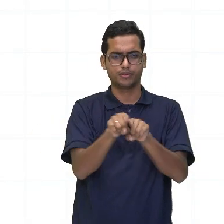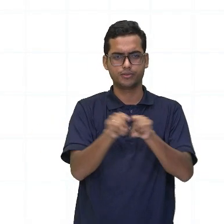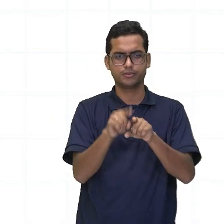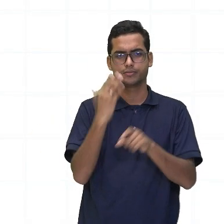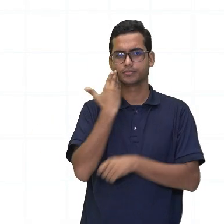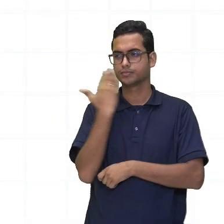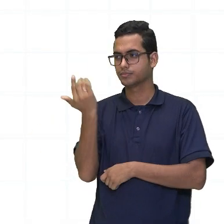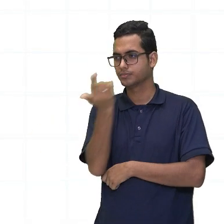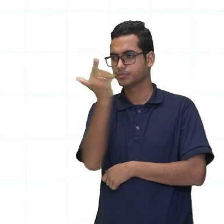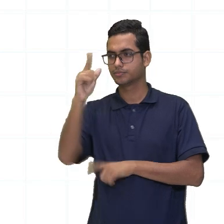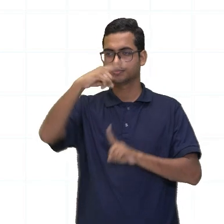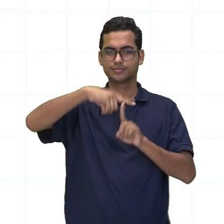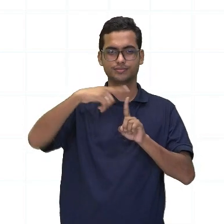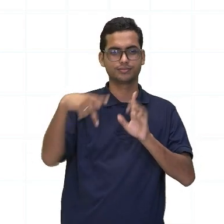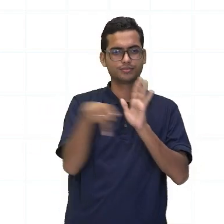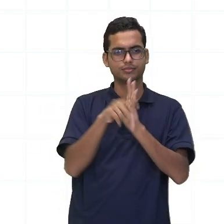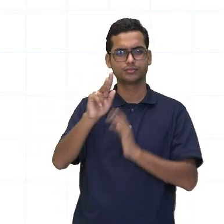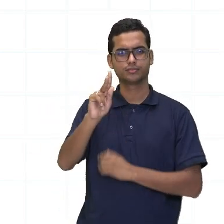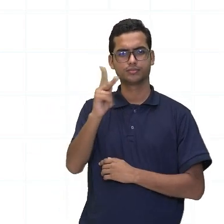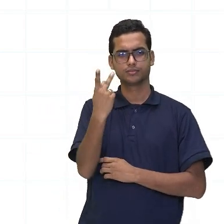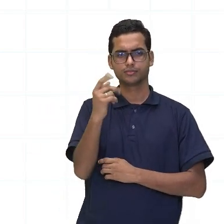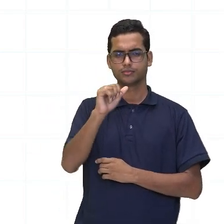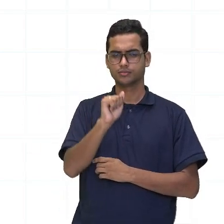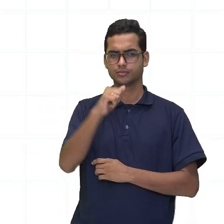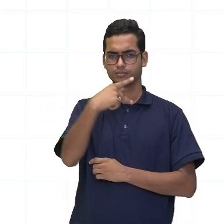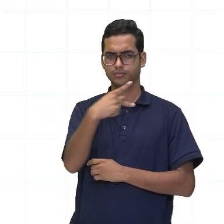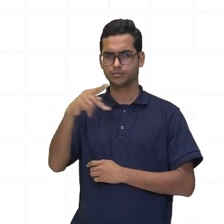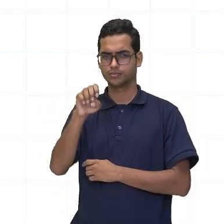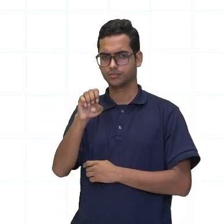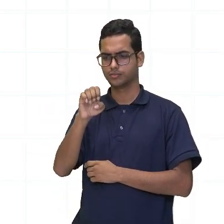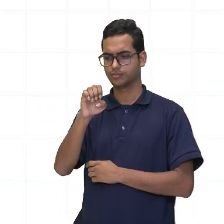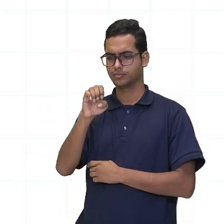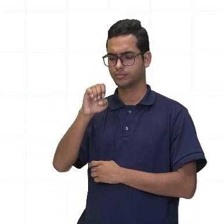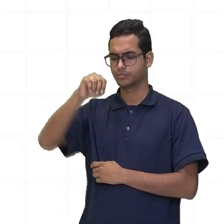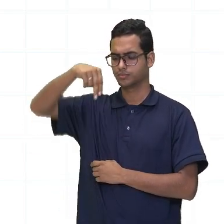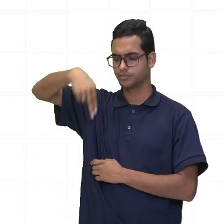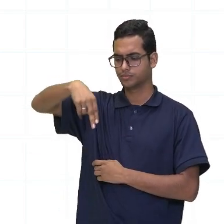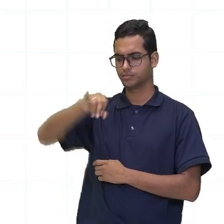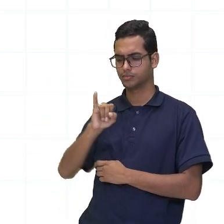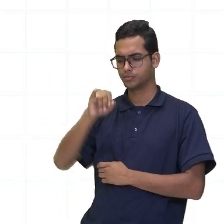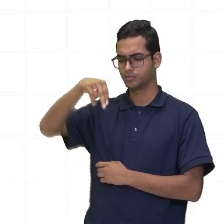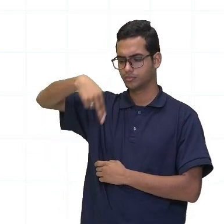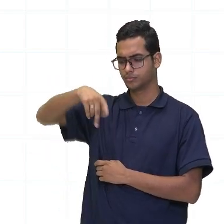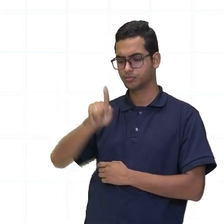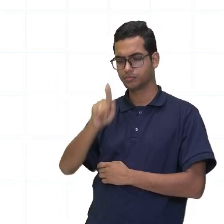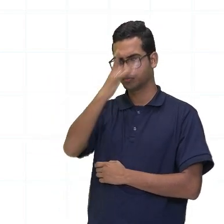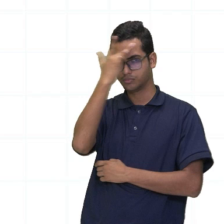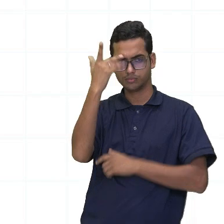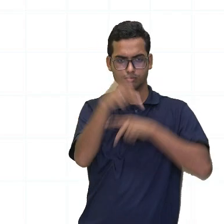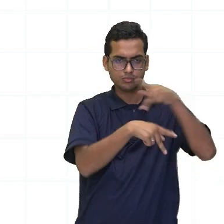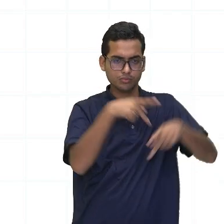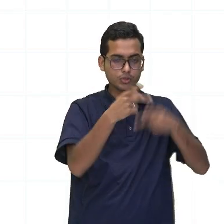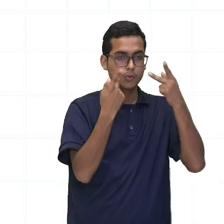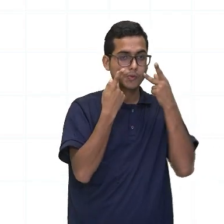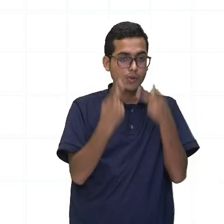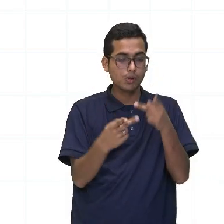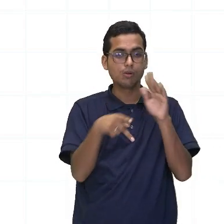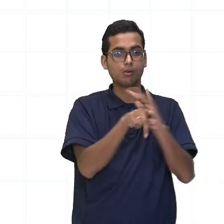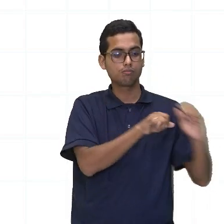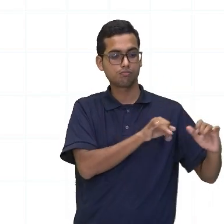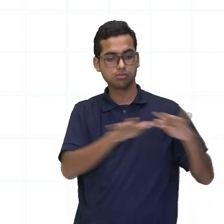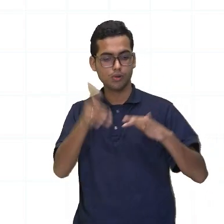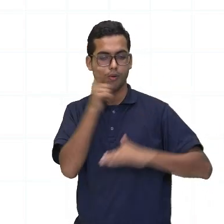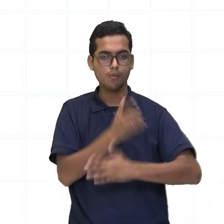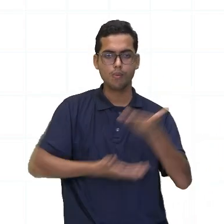Bem, o happening, o público, ele costuma participar também da ação. O happening é uma forma de expressão